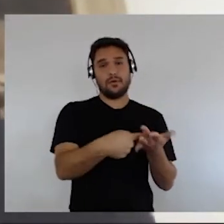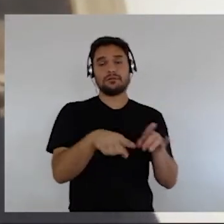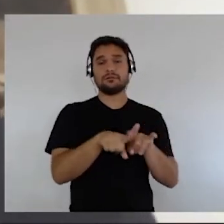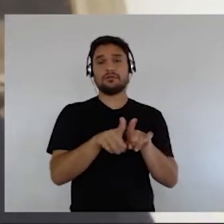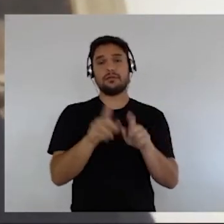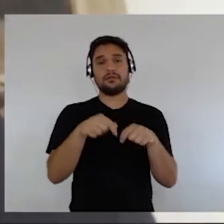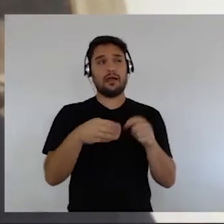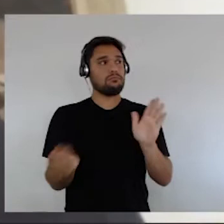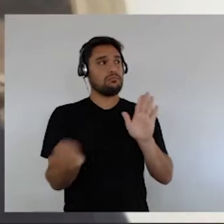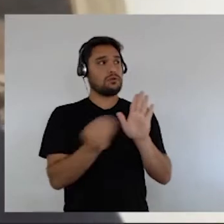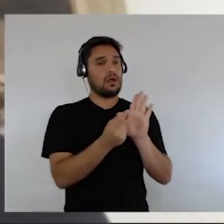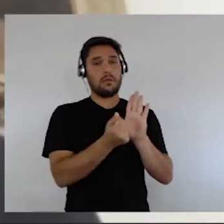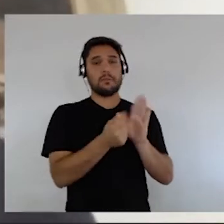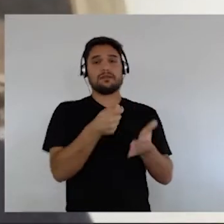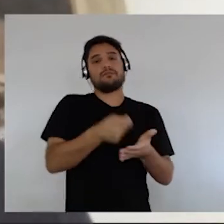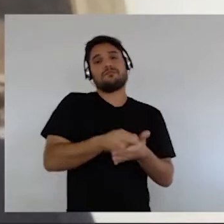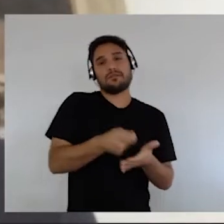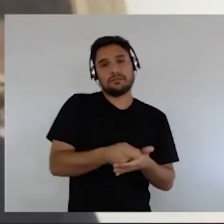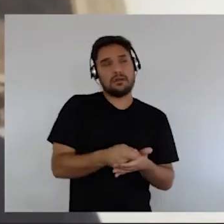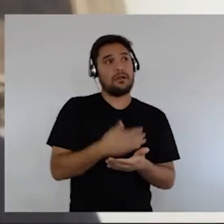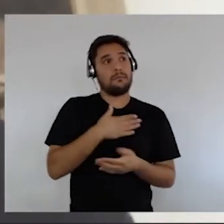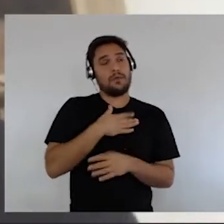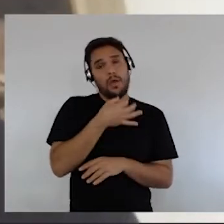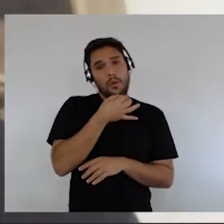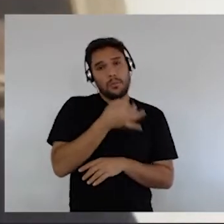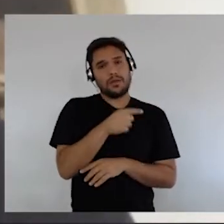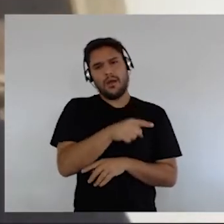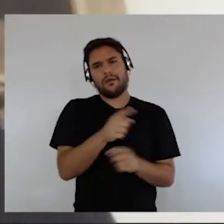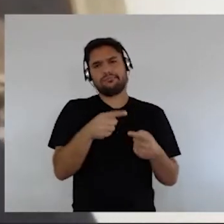de precificação forçada, ao meu ver,